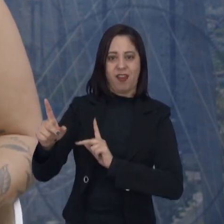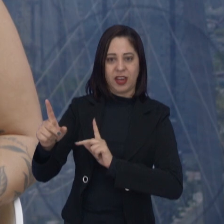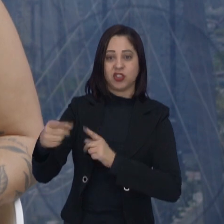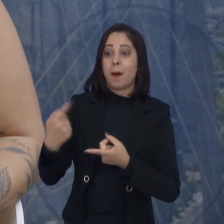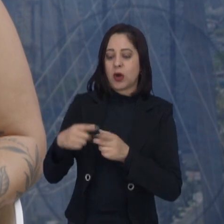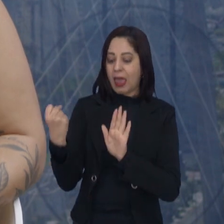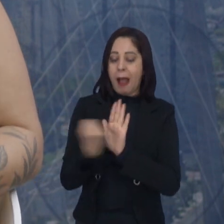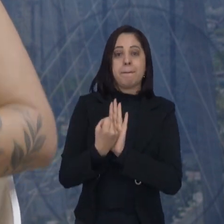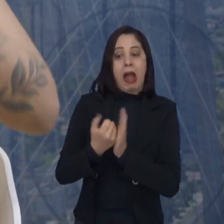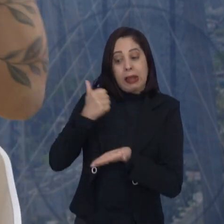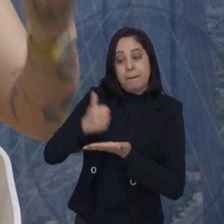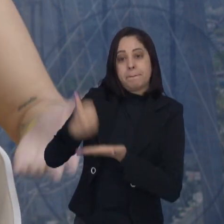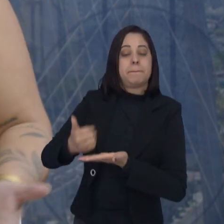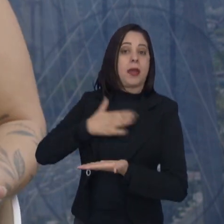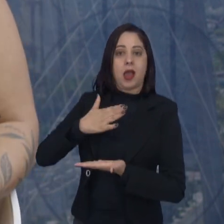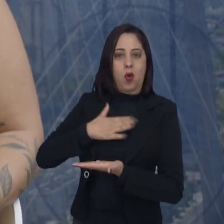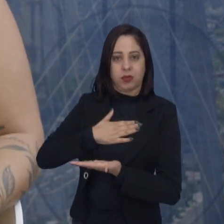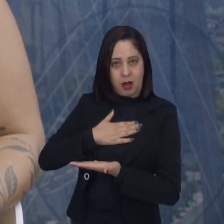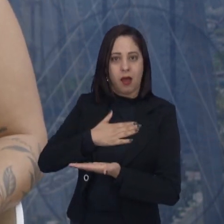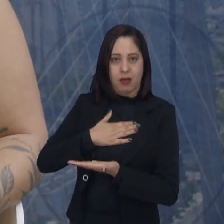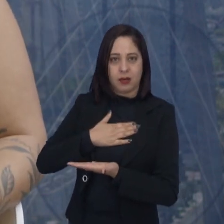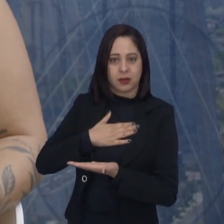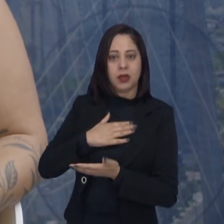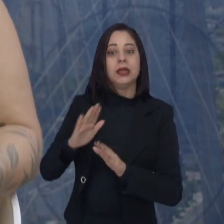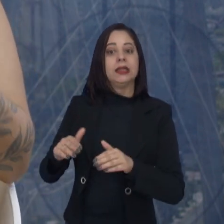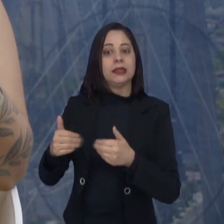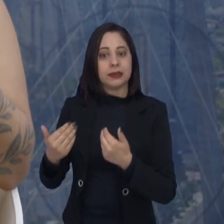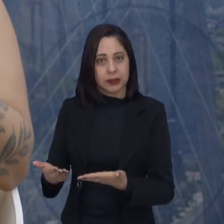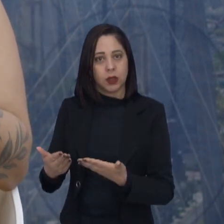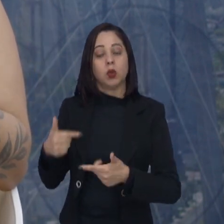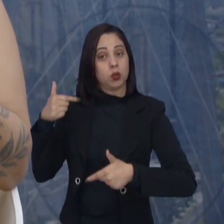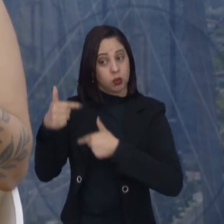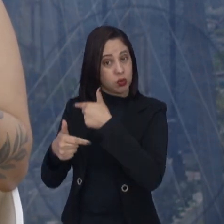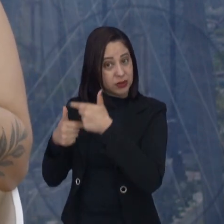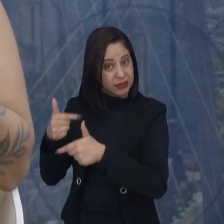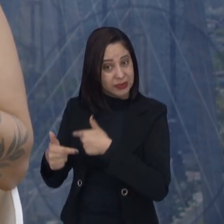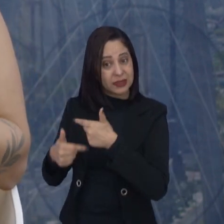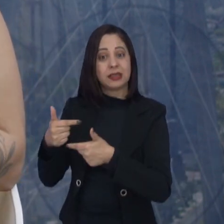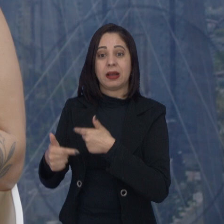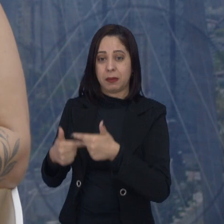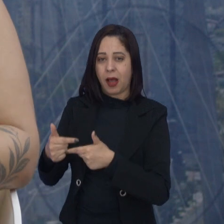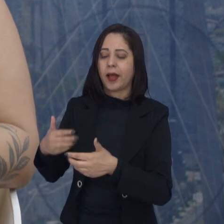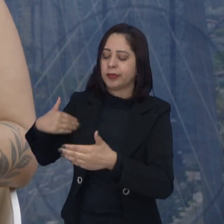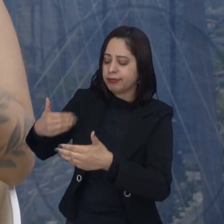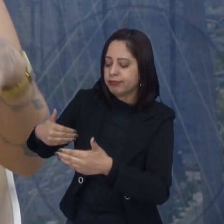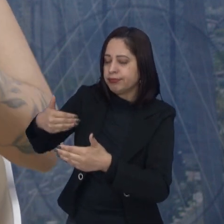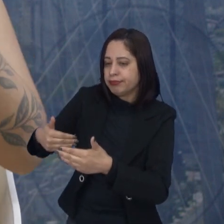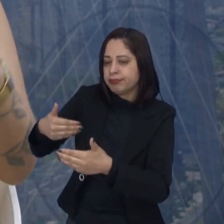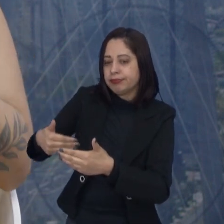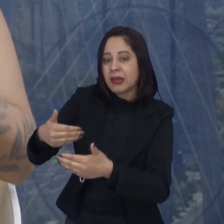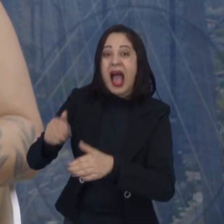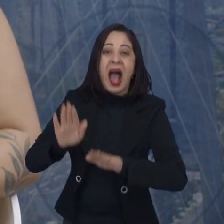marca deveria te contratar ao invés de contratar outra influenciadora. Então, esse trabalho, né, ele vai indo, ele é a longo prazo. Às vezes as